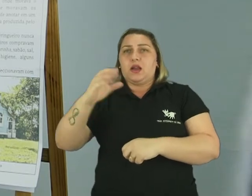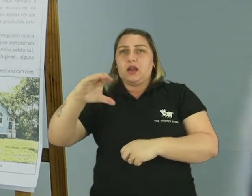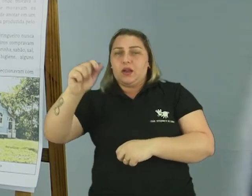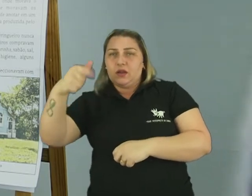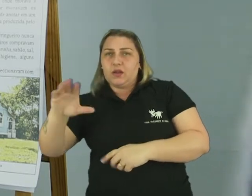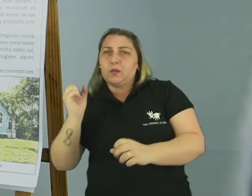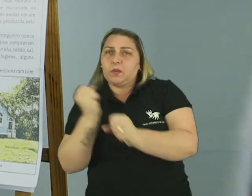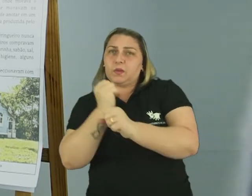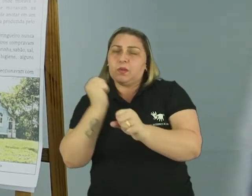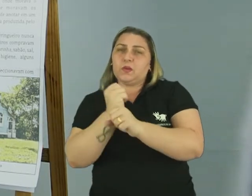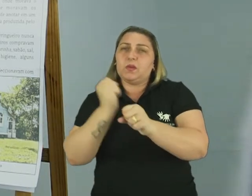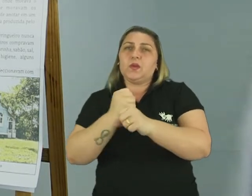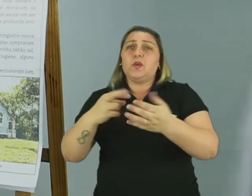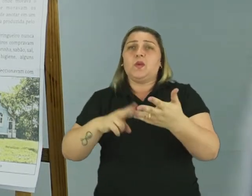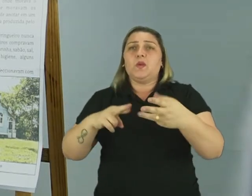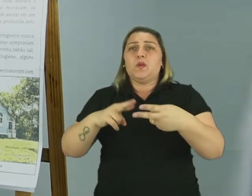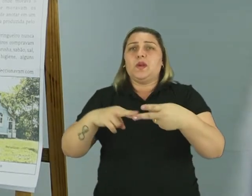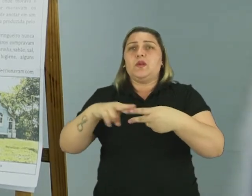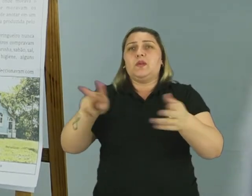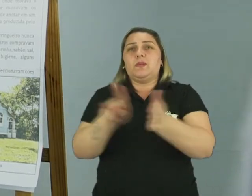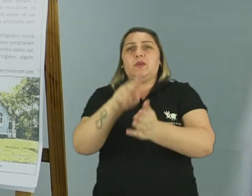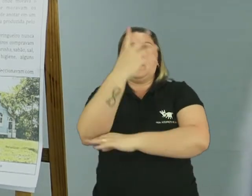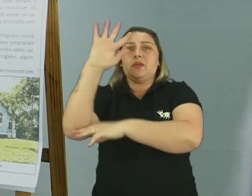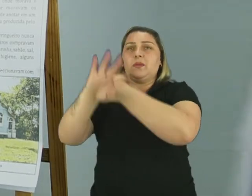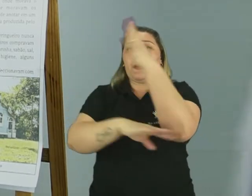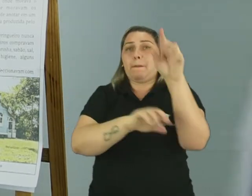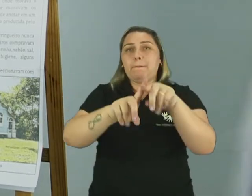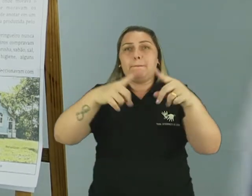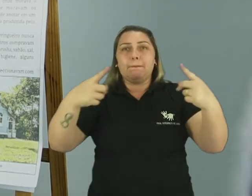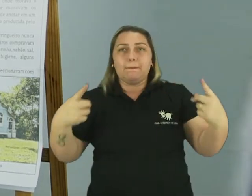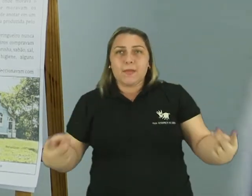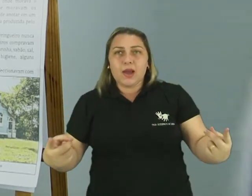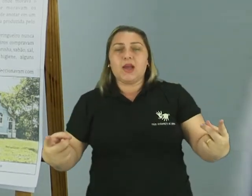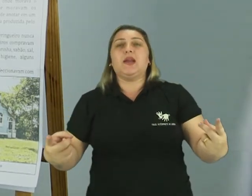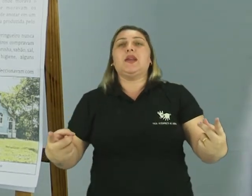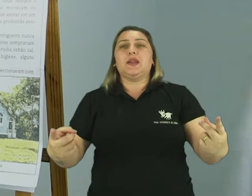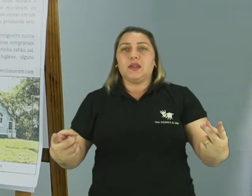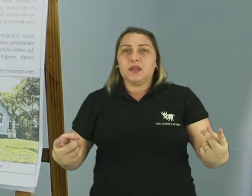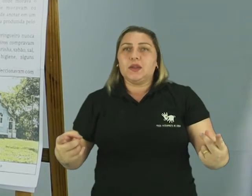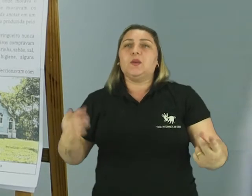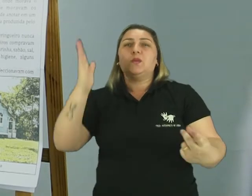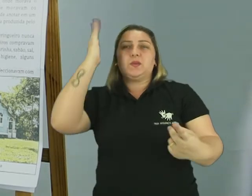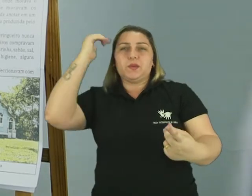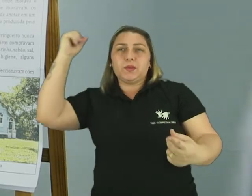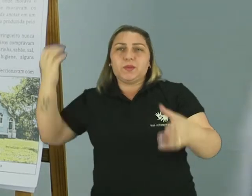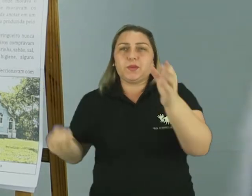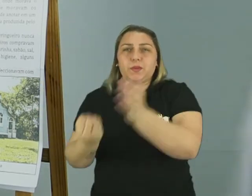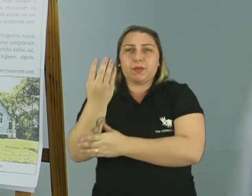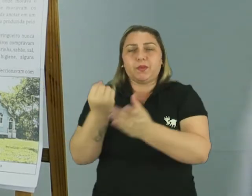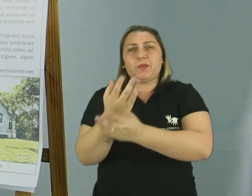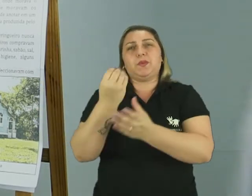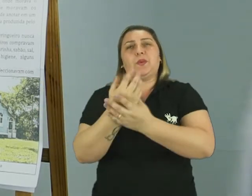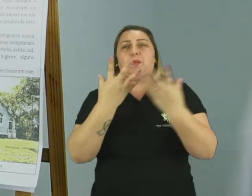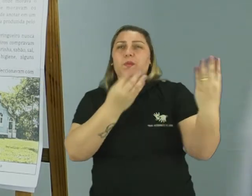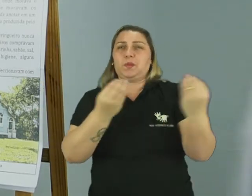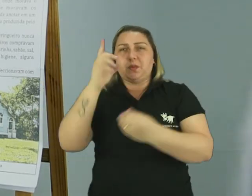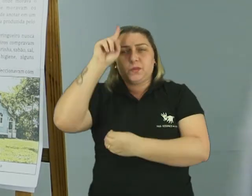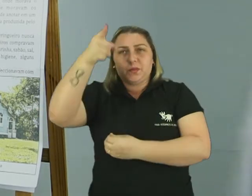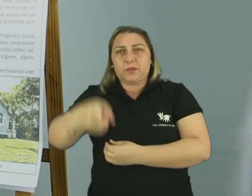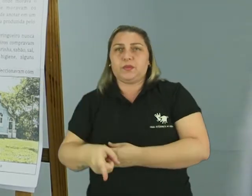inicialmente construído com recurso da floresta, mas, com o sucesso da produção, muitos